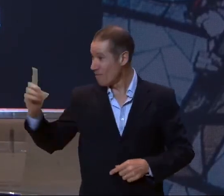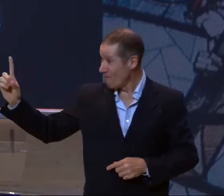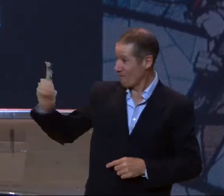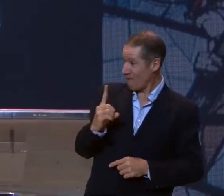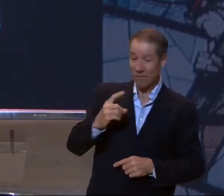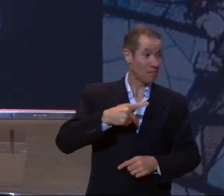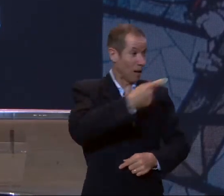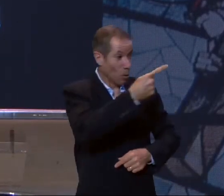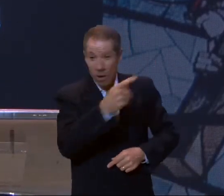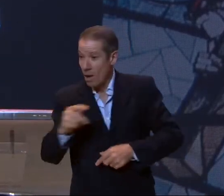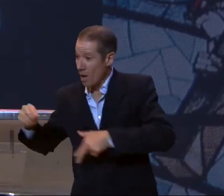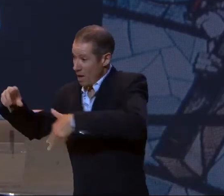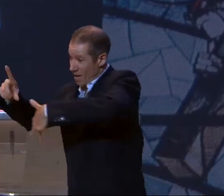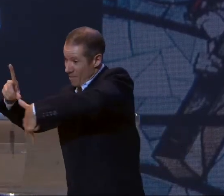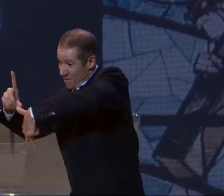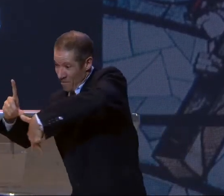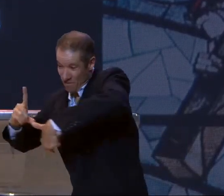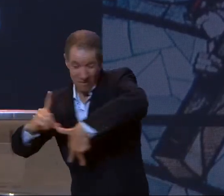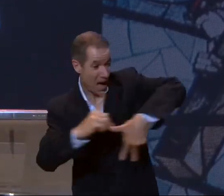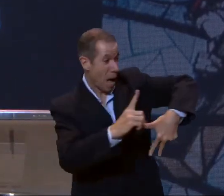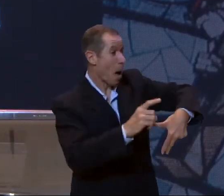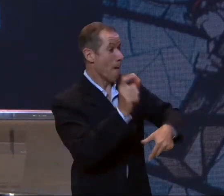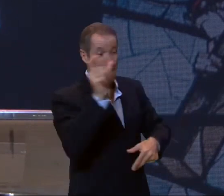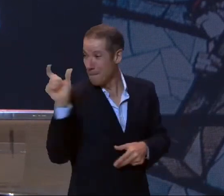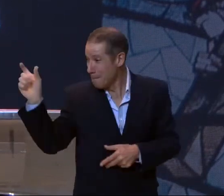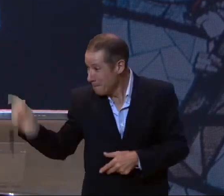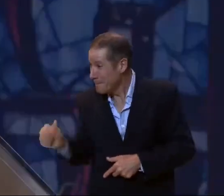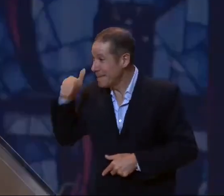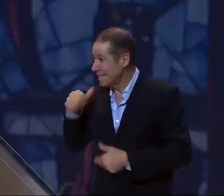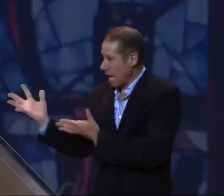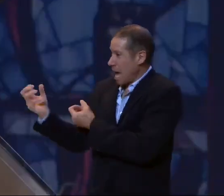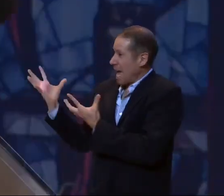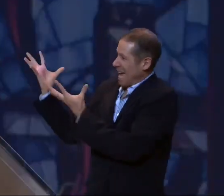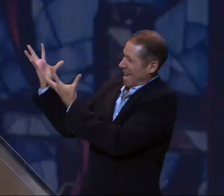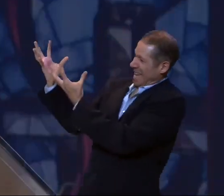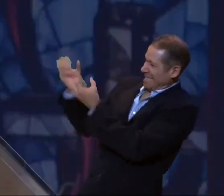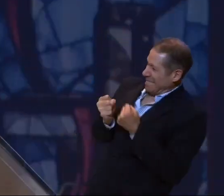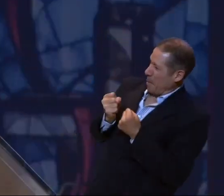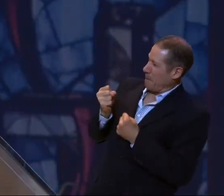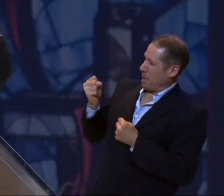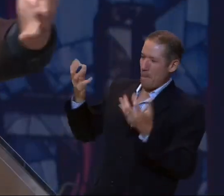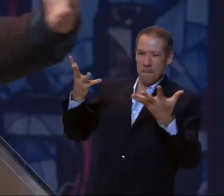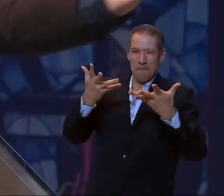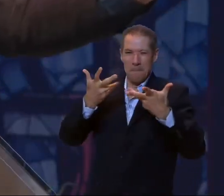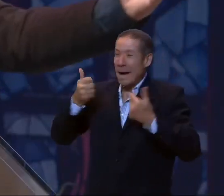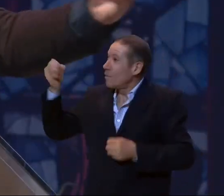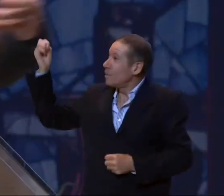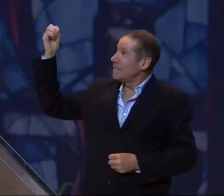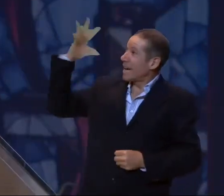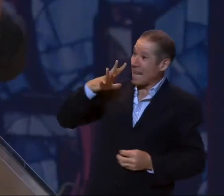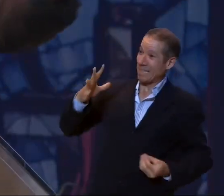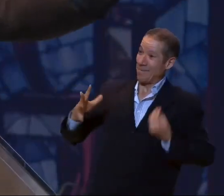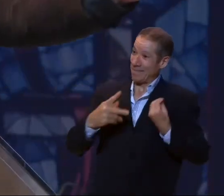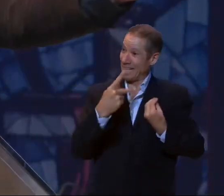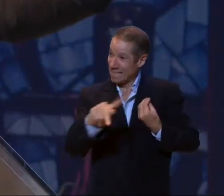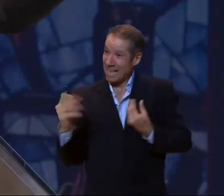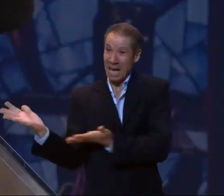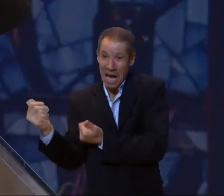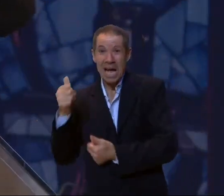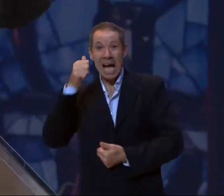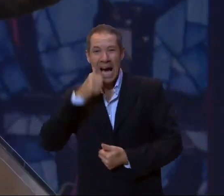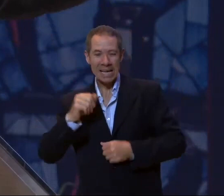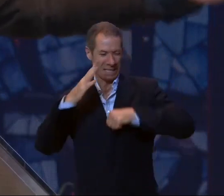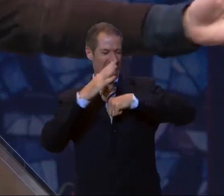trouxe a menina naquele dia. Ela recebeu uma porção maravilhosa desta graça,